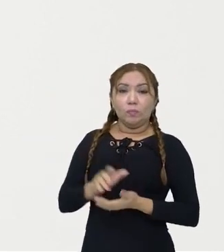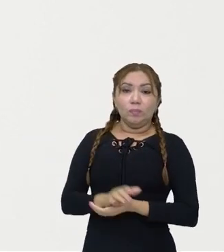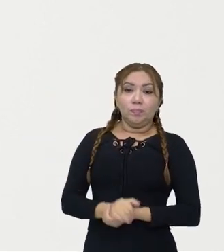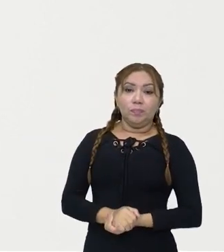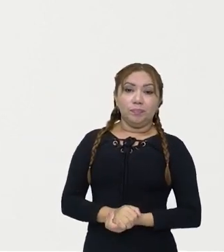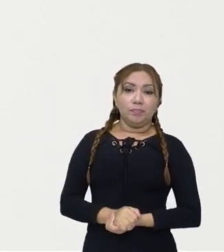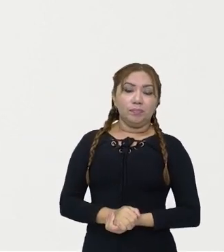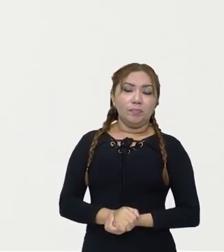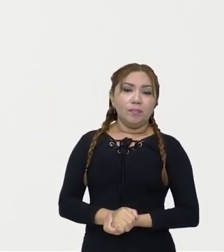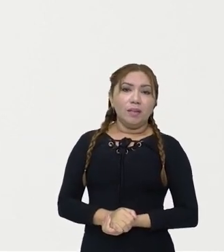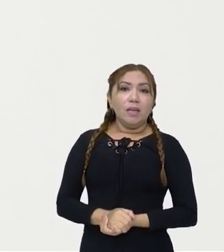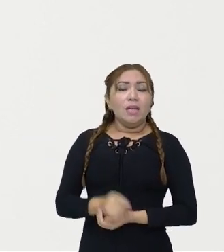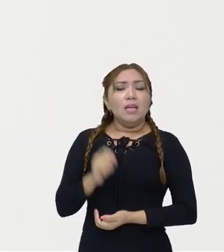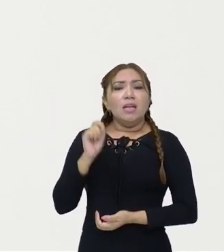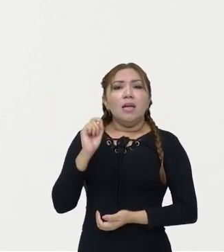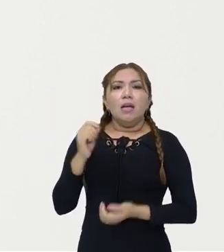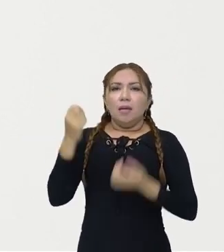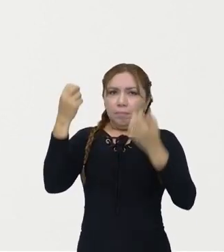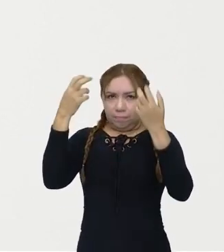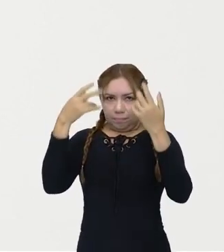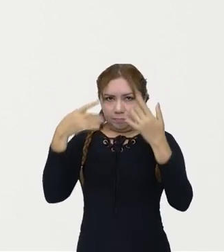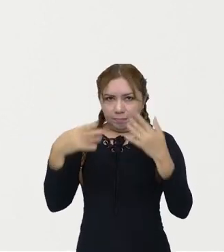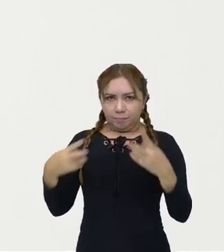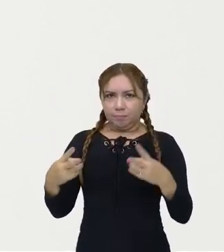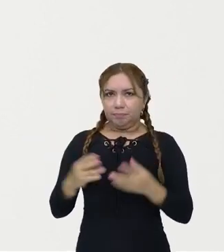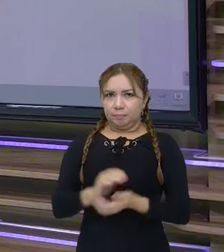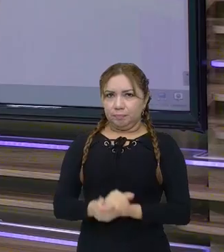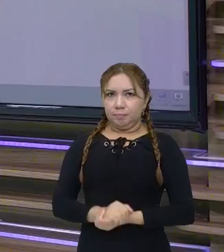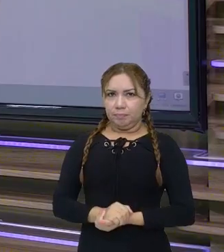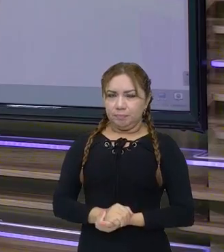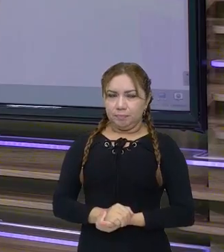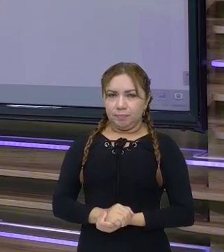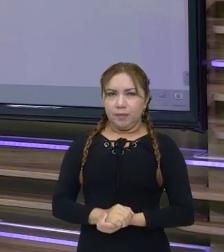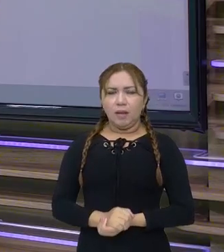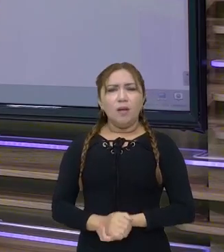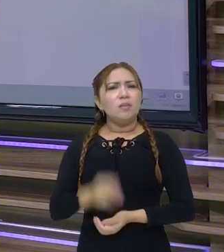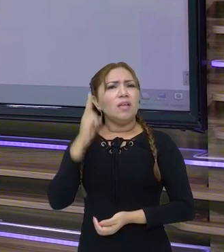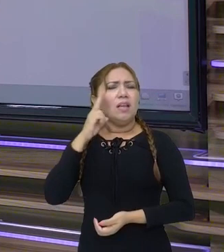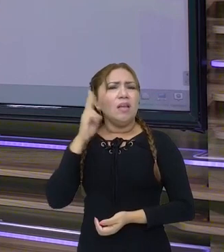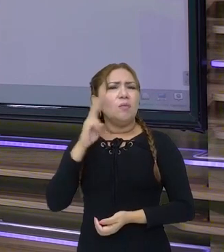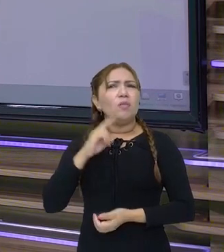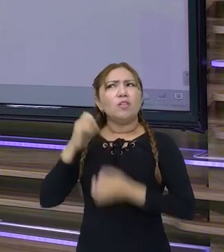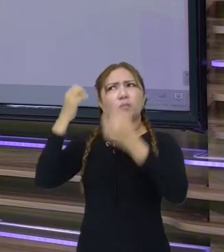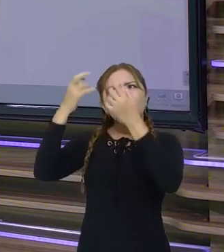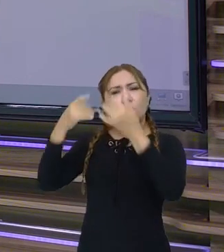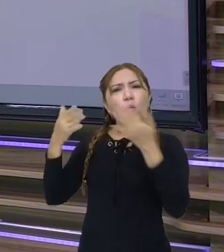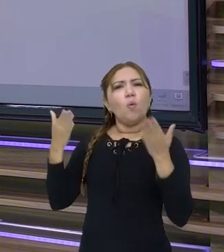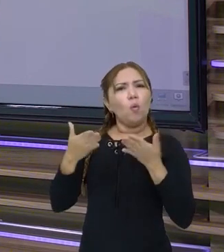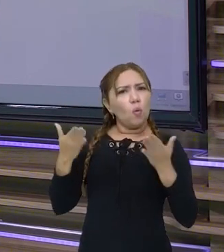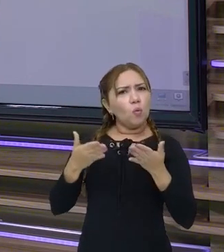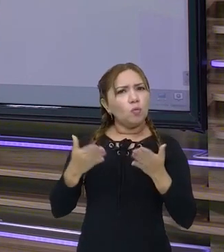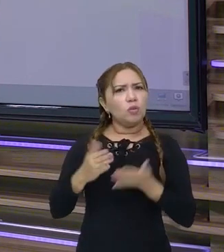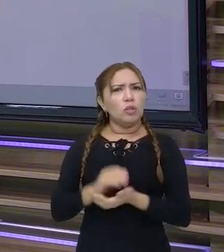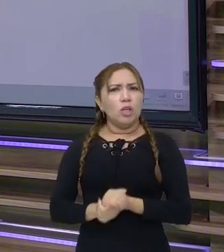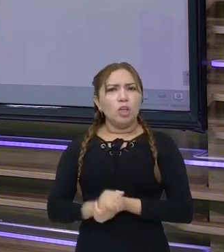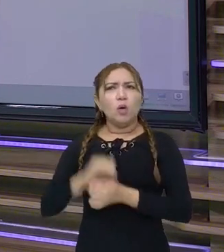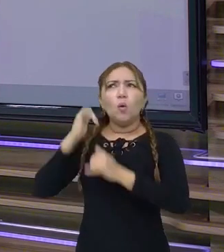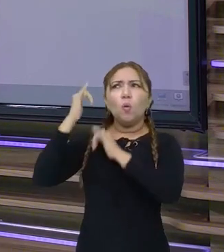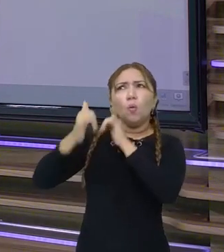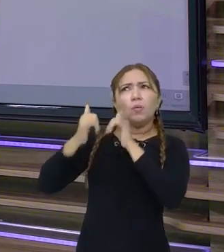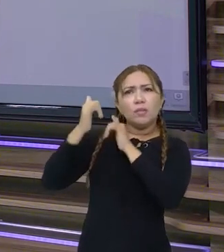que eu expliquei, crianças? Olhem aqui para mim. Vocês se lembram que eu expliquei na nossa aula de hoje que a